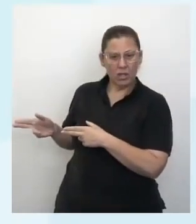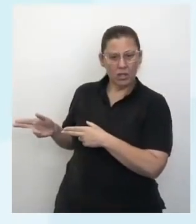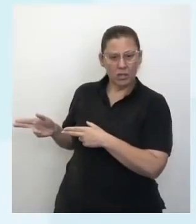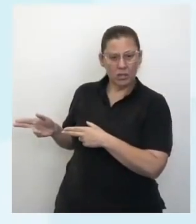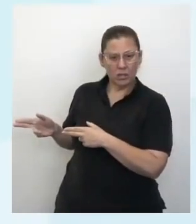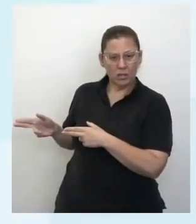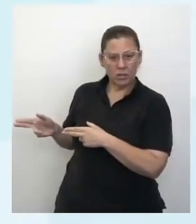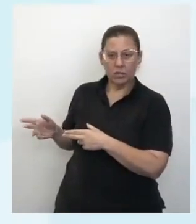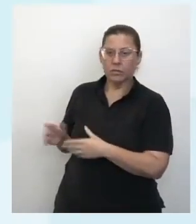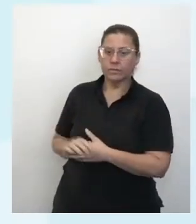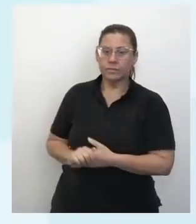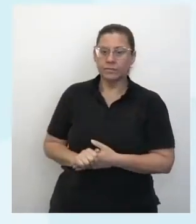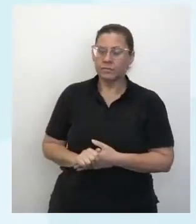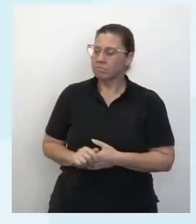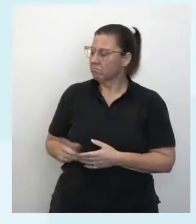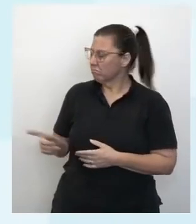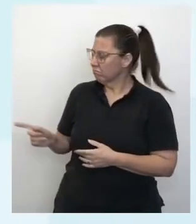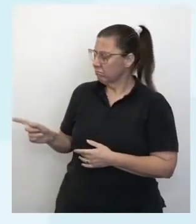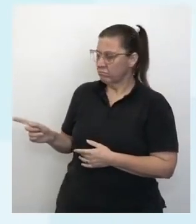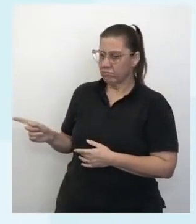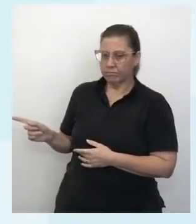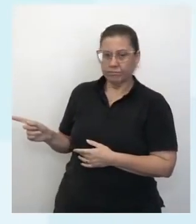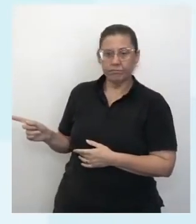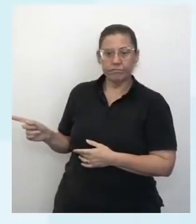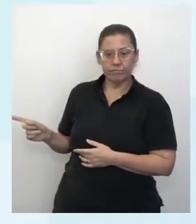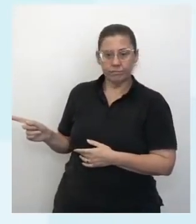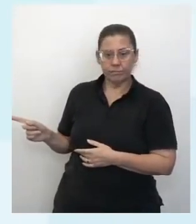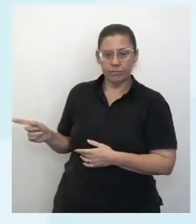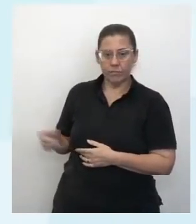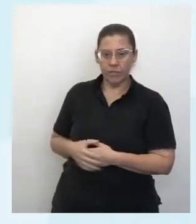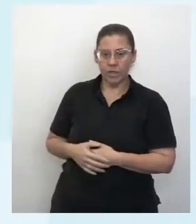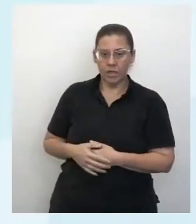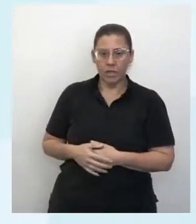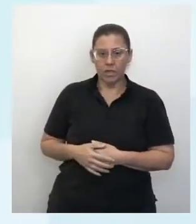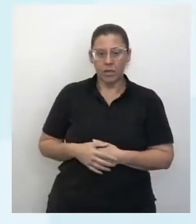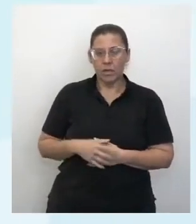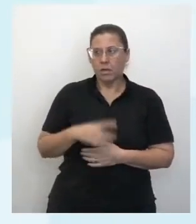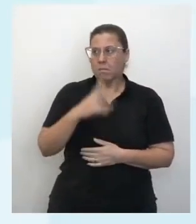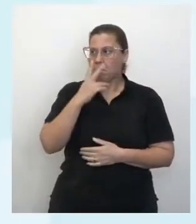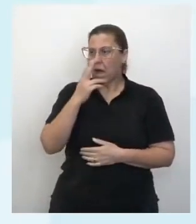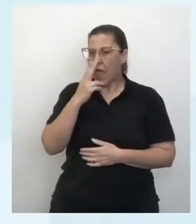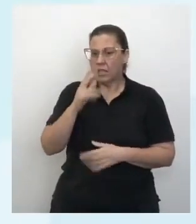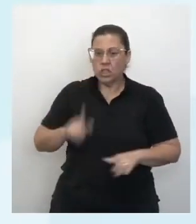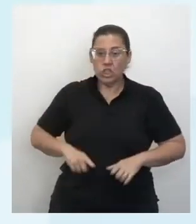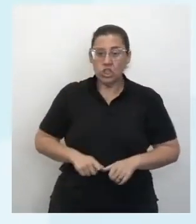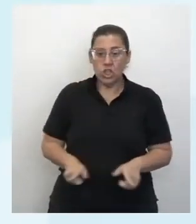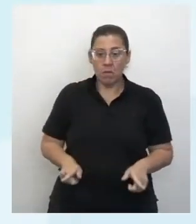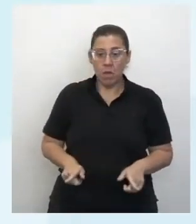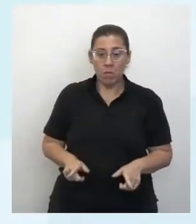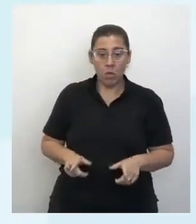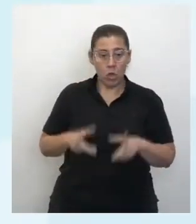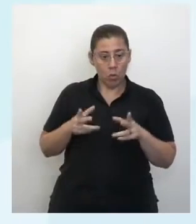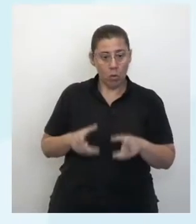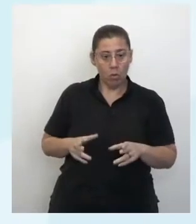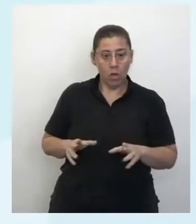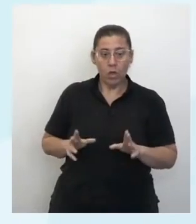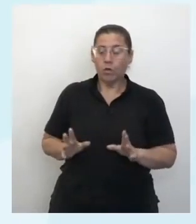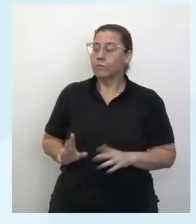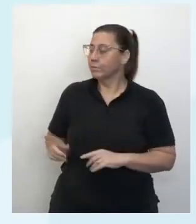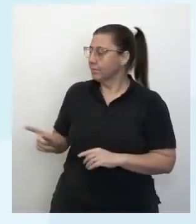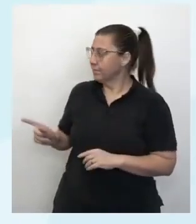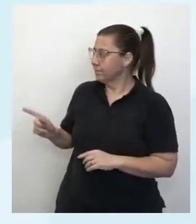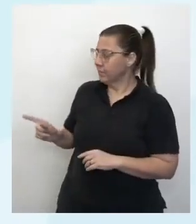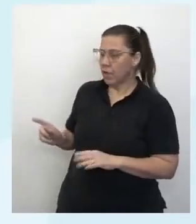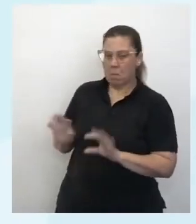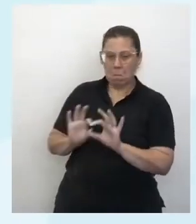diz congruente. Congruente quer dizer que eles são como se fosse um geminho, tem tudo igual. Eles não são os mesmos, mas tem todas